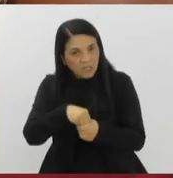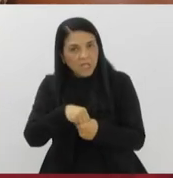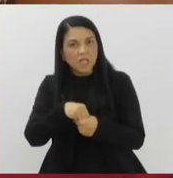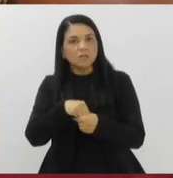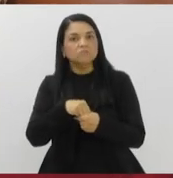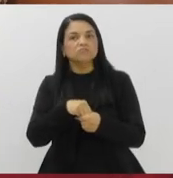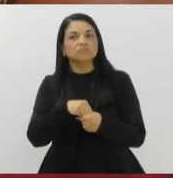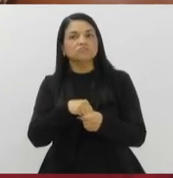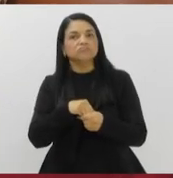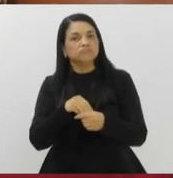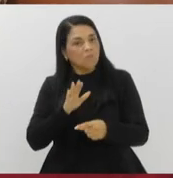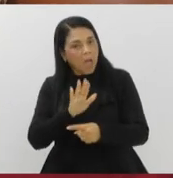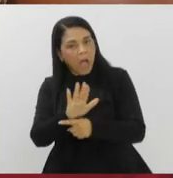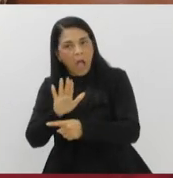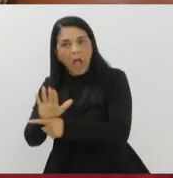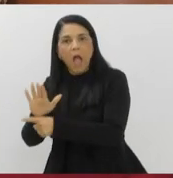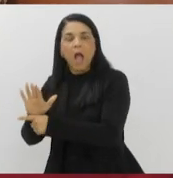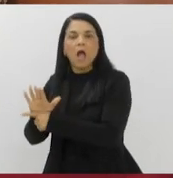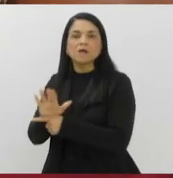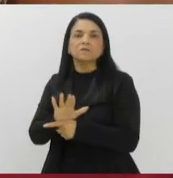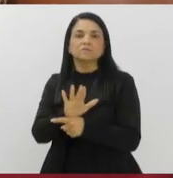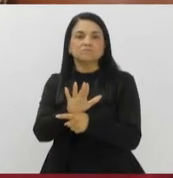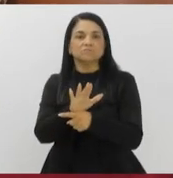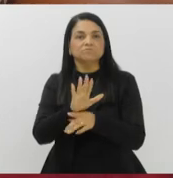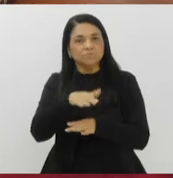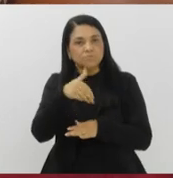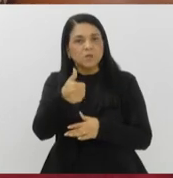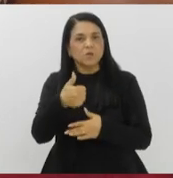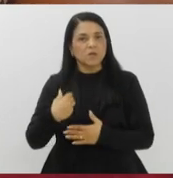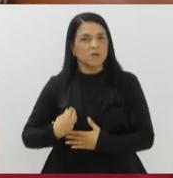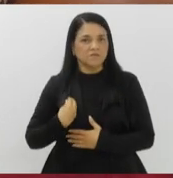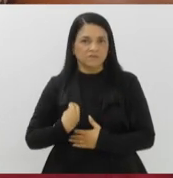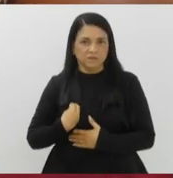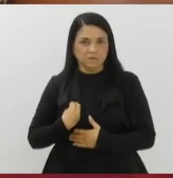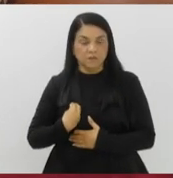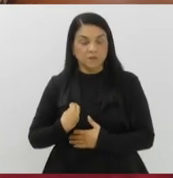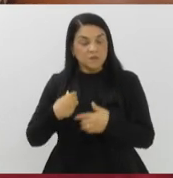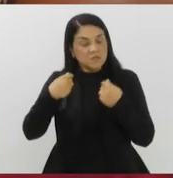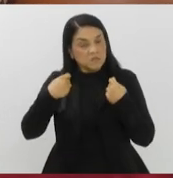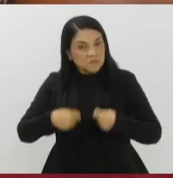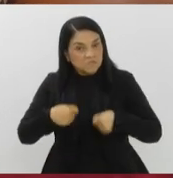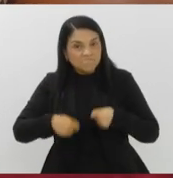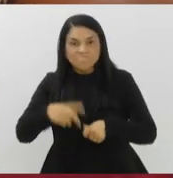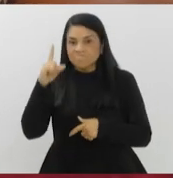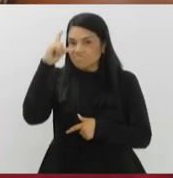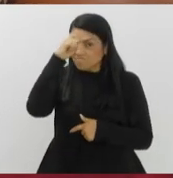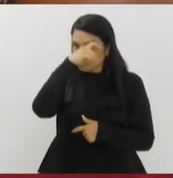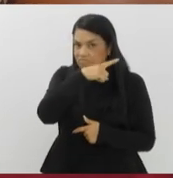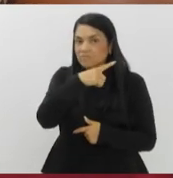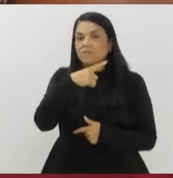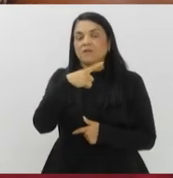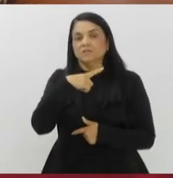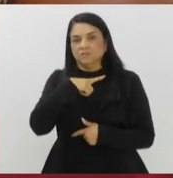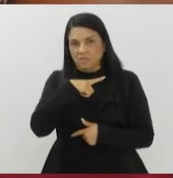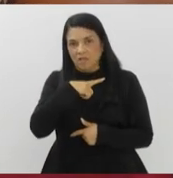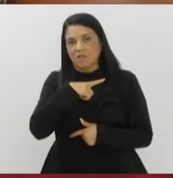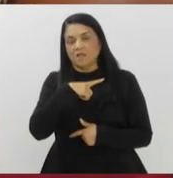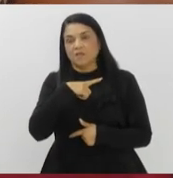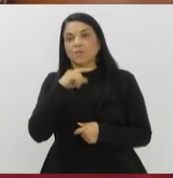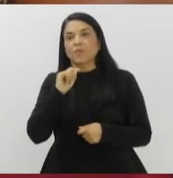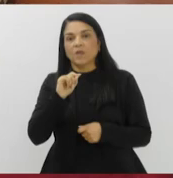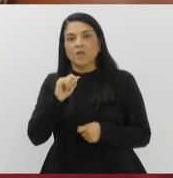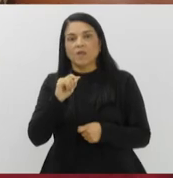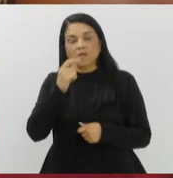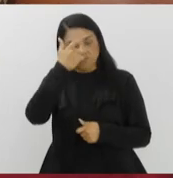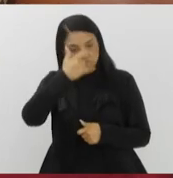nossas contribuições e a gente está tentando melhorar. A nossa necessidade maior, como mulher, o que, que a gente gosta? A gente gosta